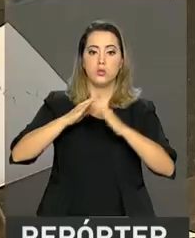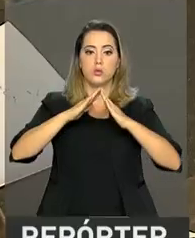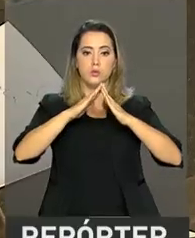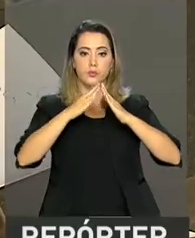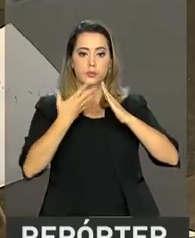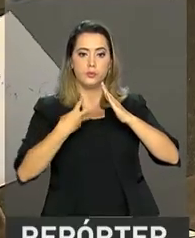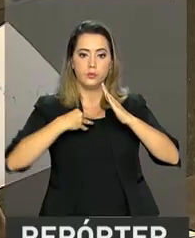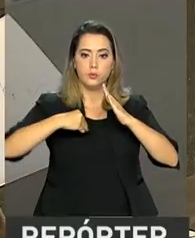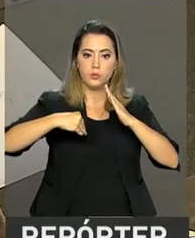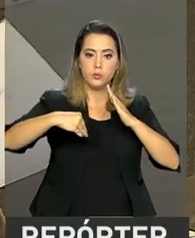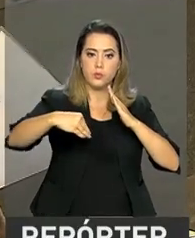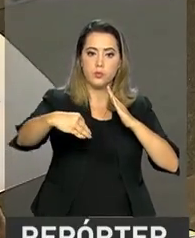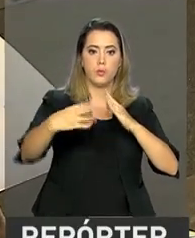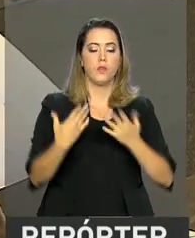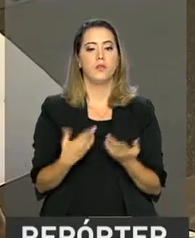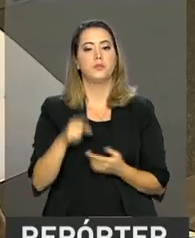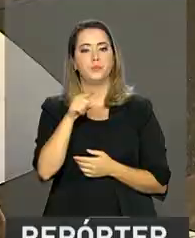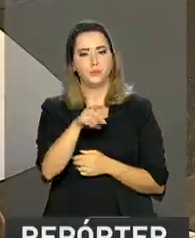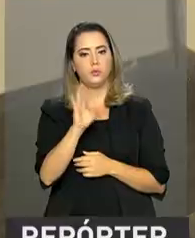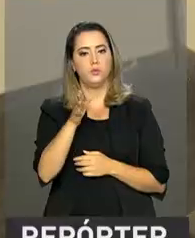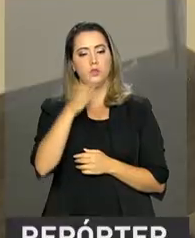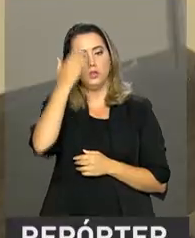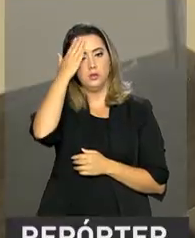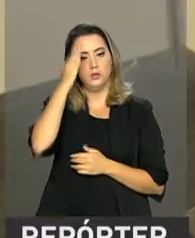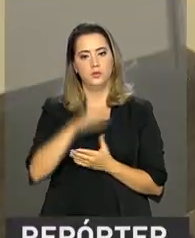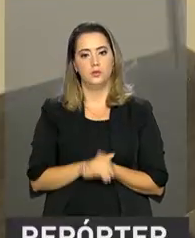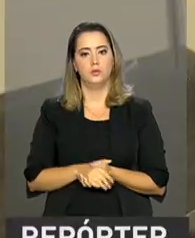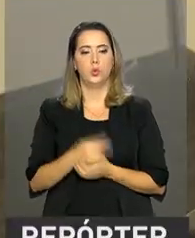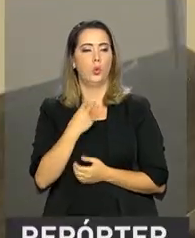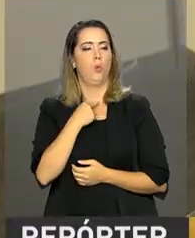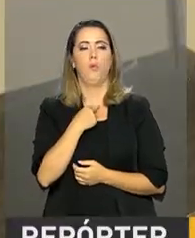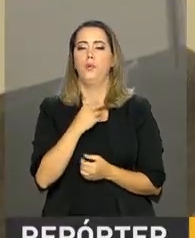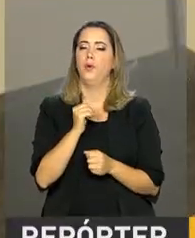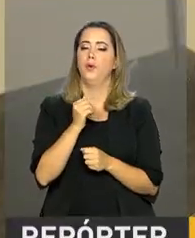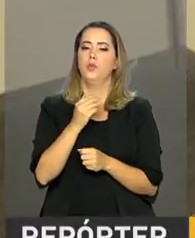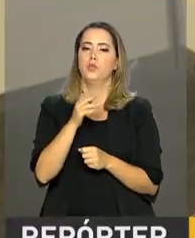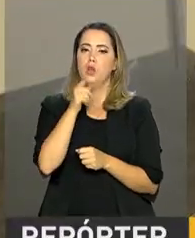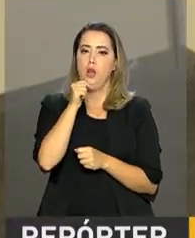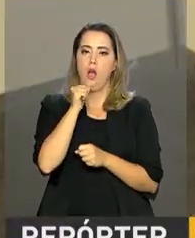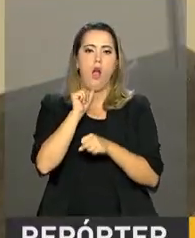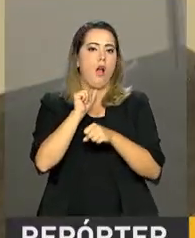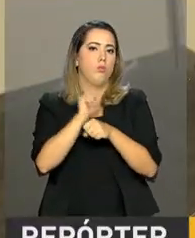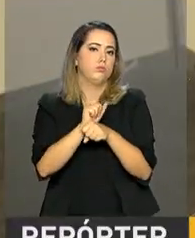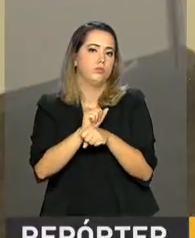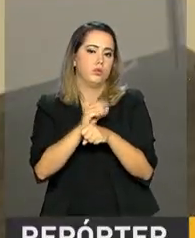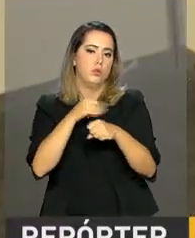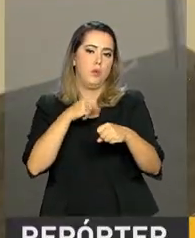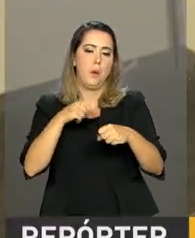cuidados. Lição que o Matheus já aprendeu. Não deixar água parada, limpa, nem que